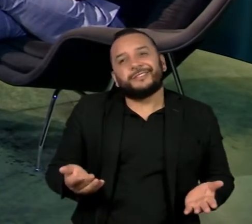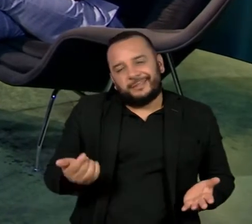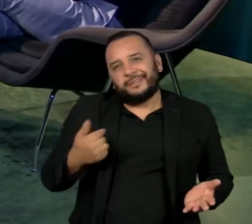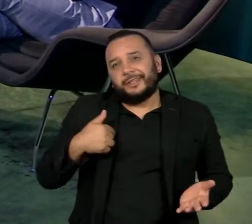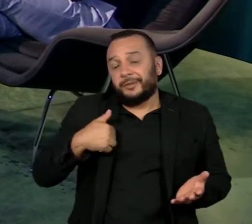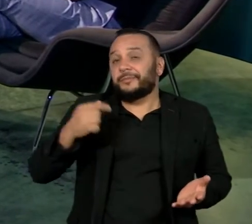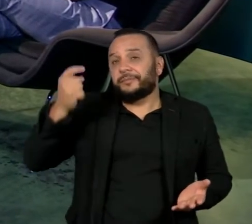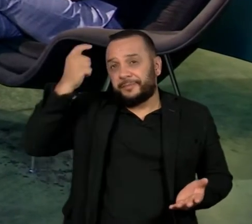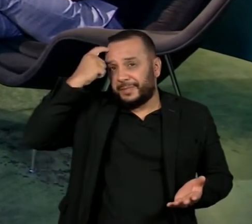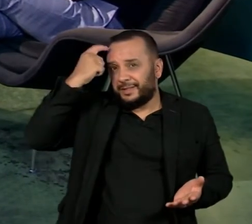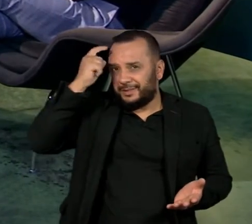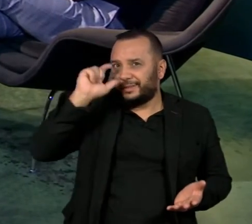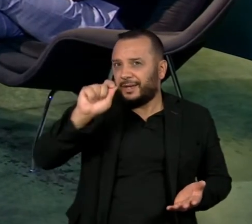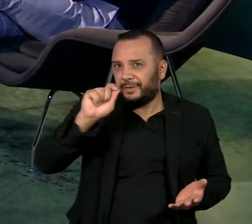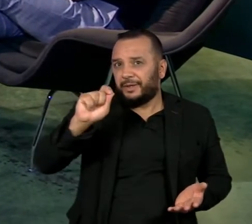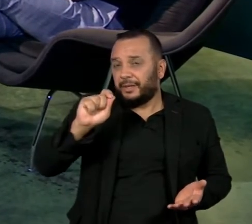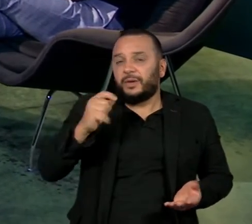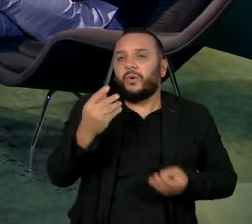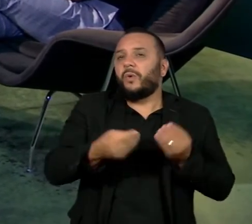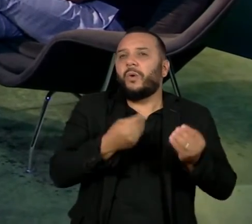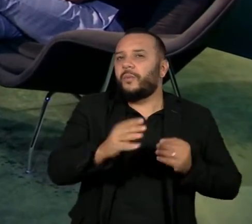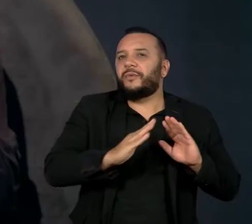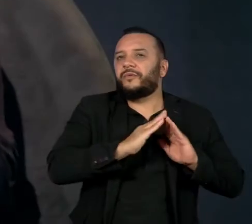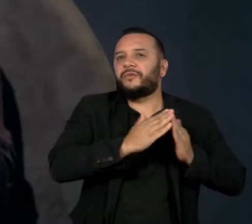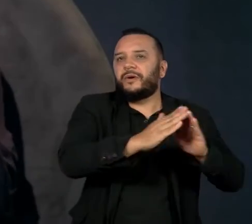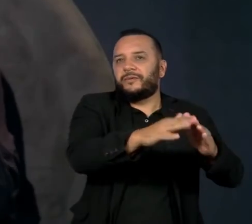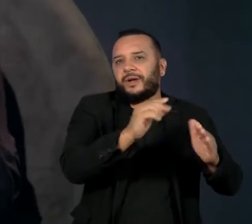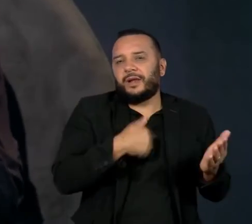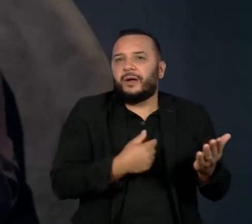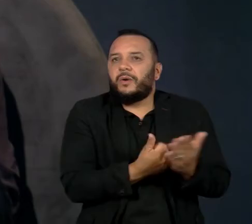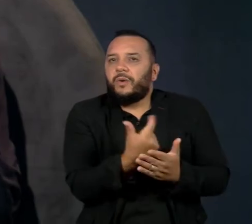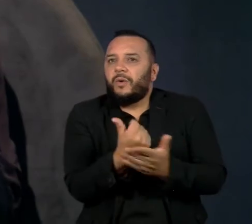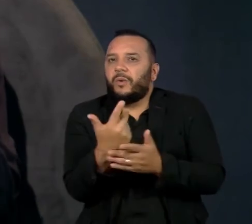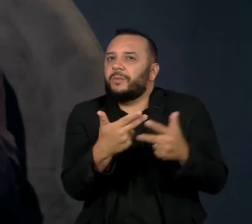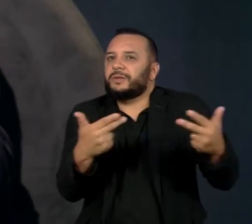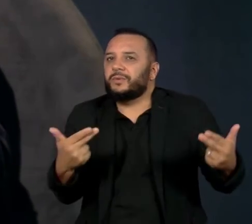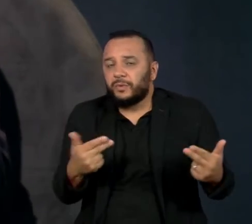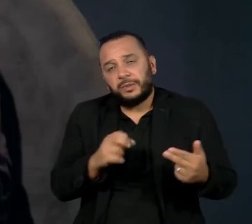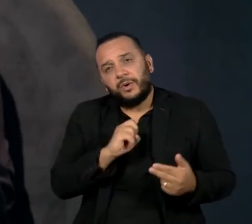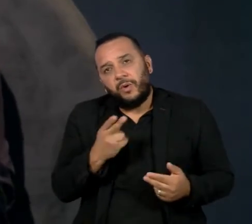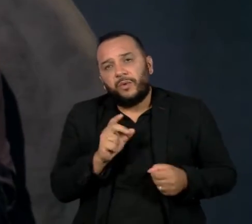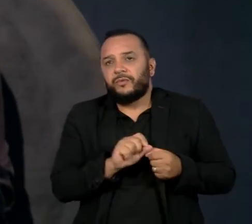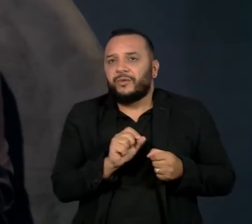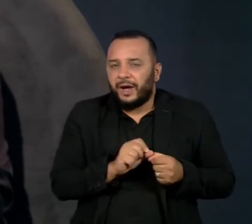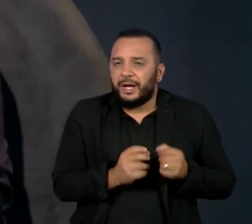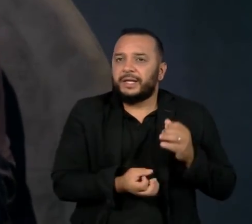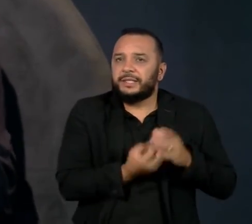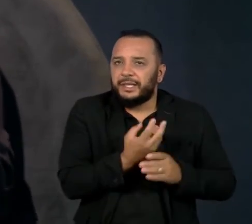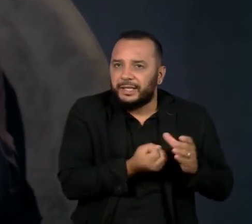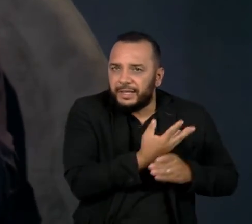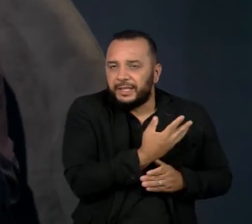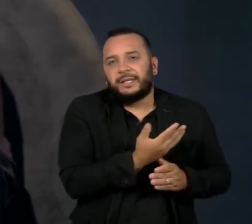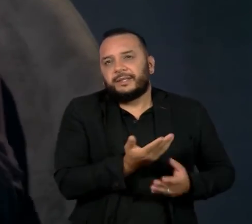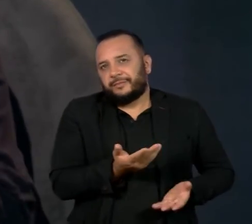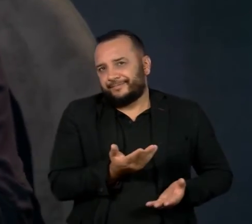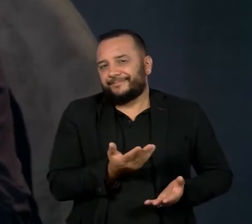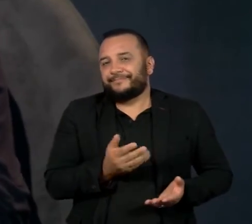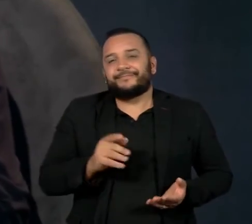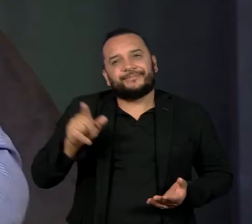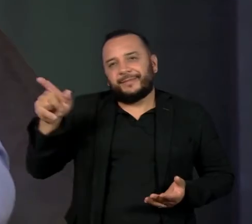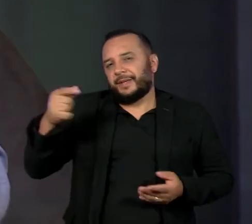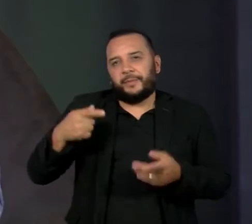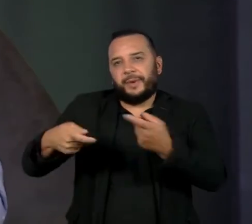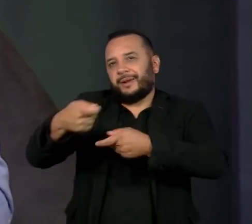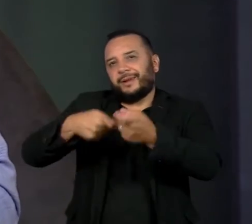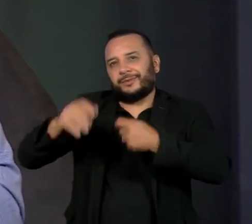nessa servirologia, que é o jeito que a quebrada tem de fazer as próprias coisas, de usar as próprias ferramentas e que o mercado não reconhece.